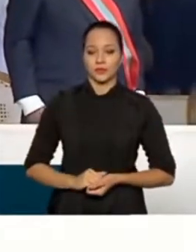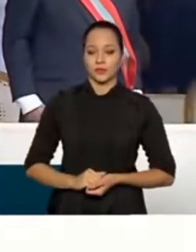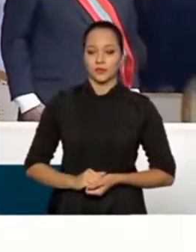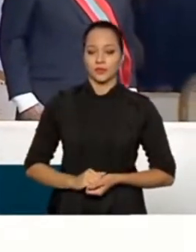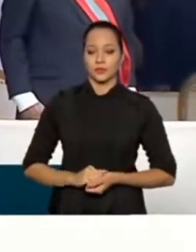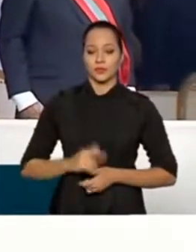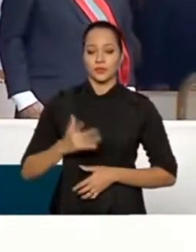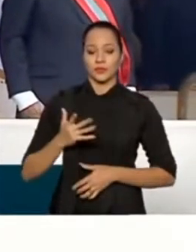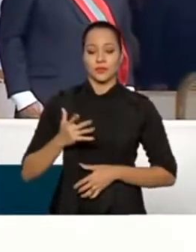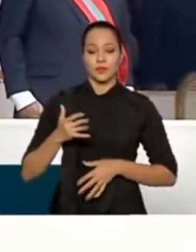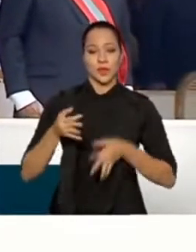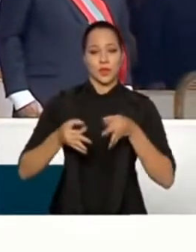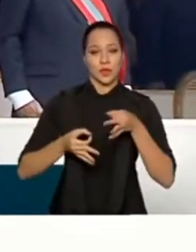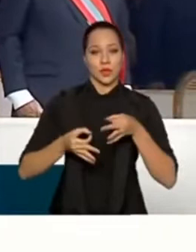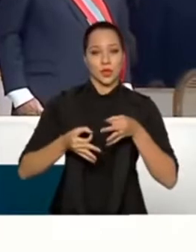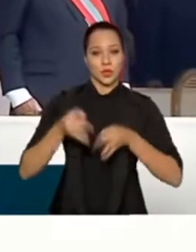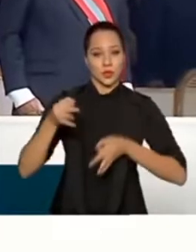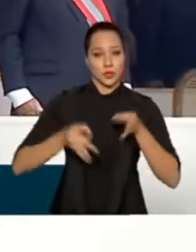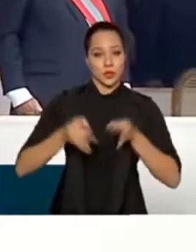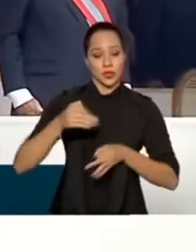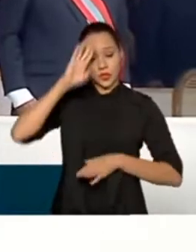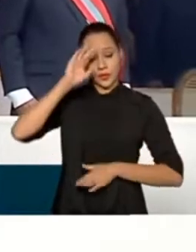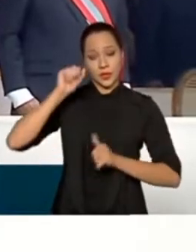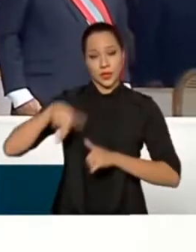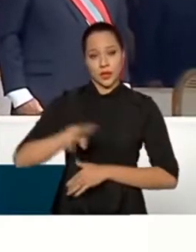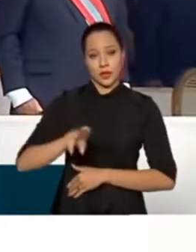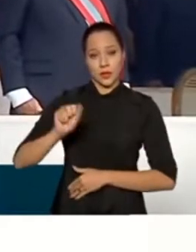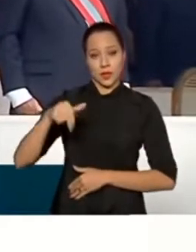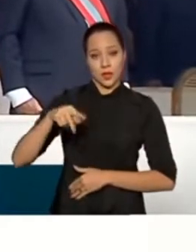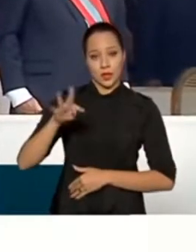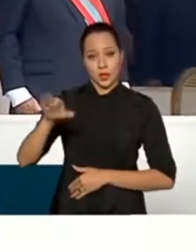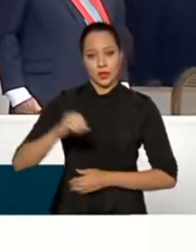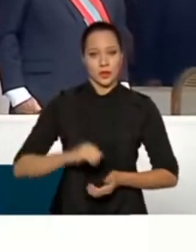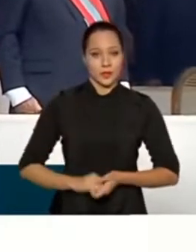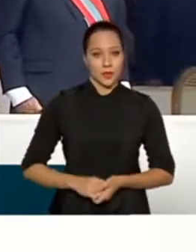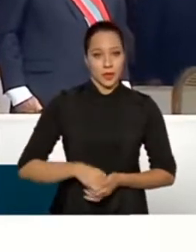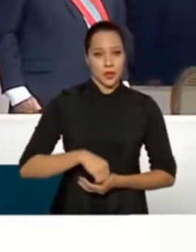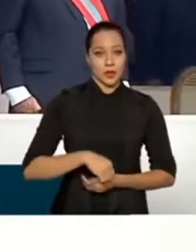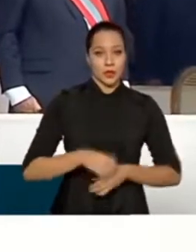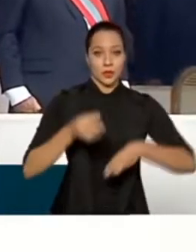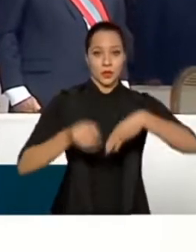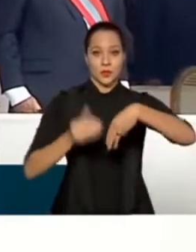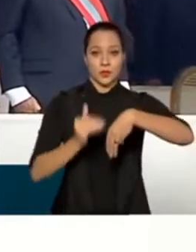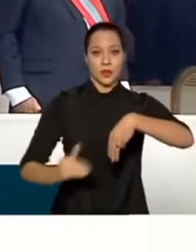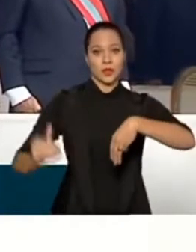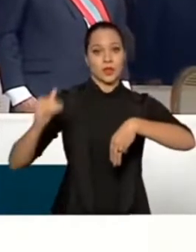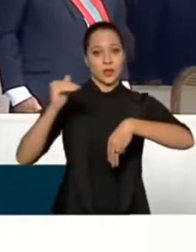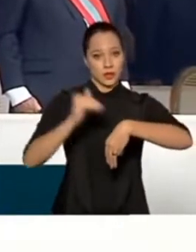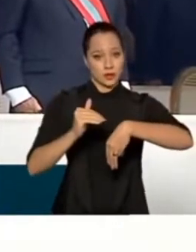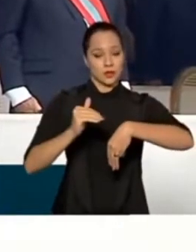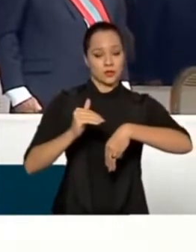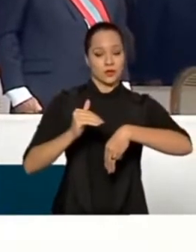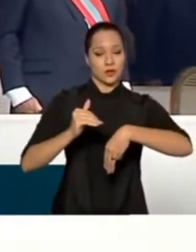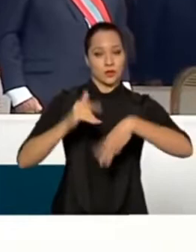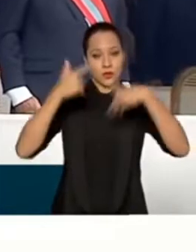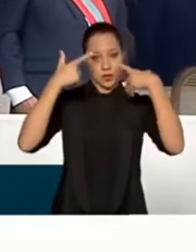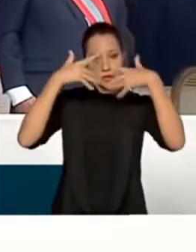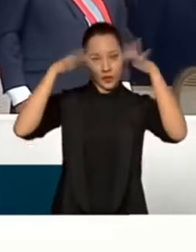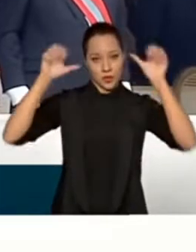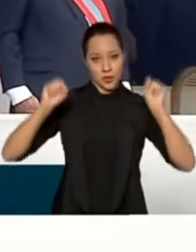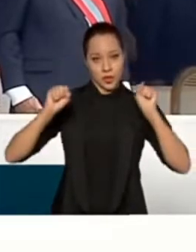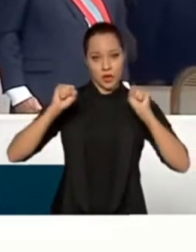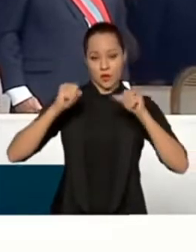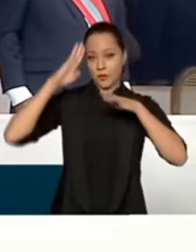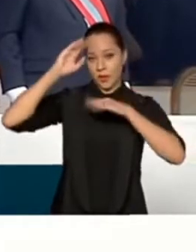da Justiça Militar, Antônio Pereira Duarte, dos ministros do Tribunal Superior Militar,